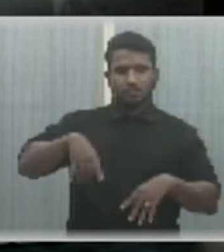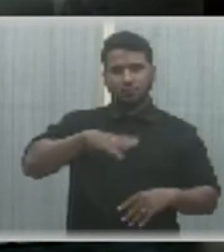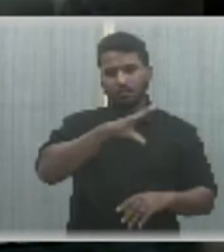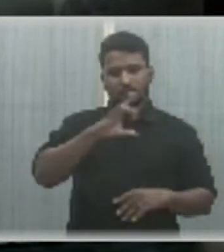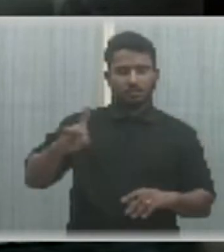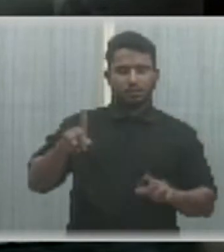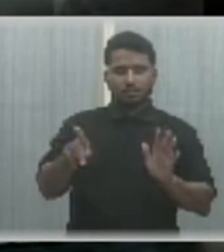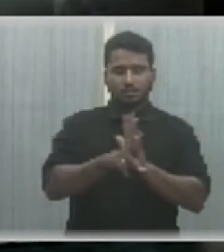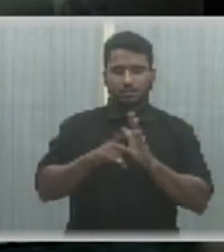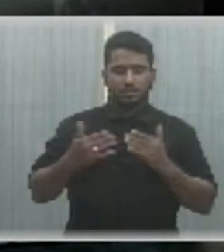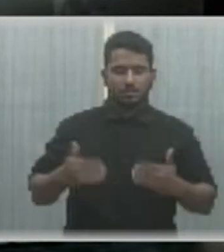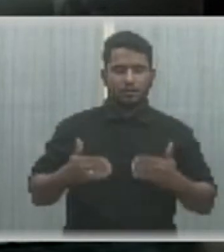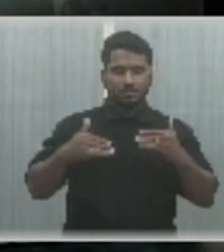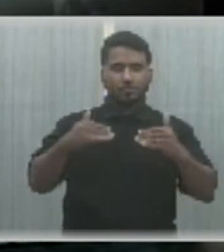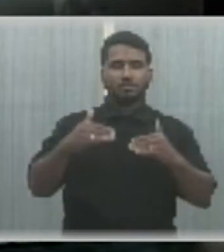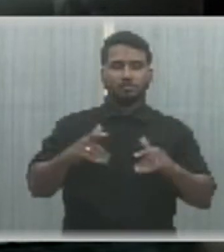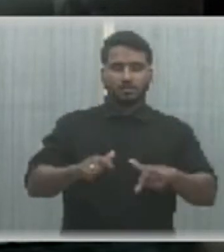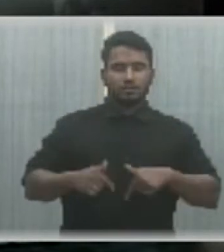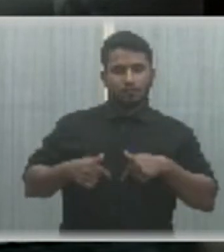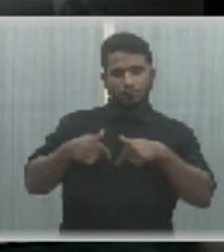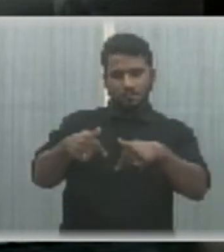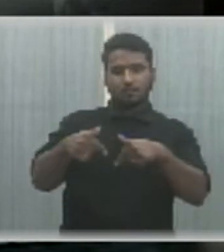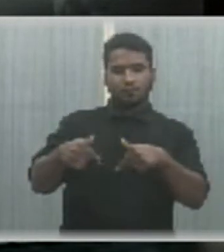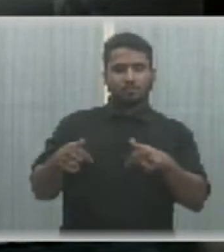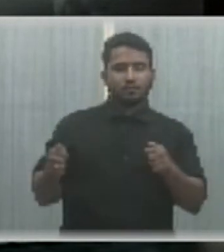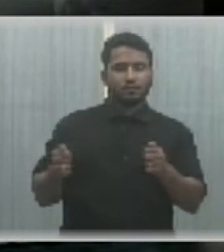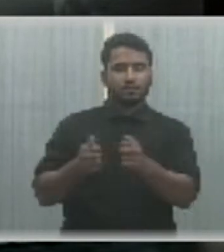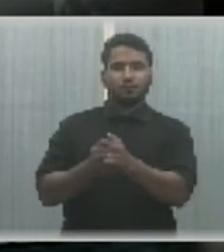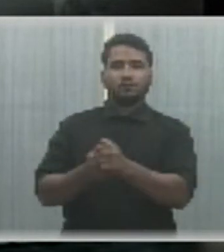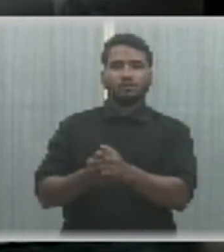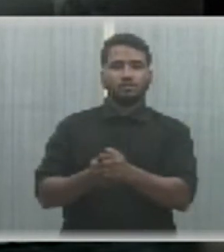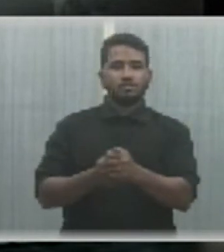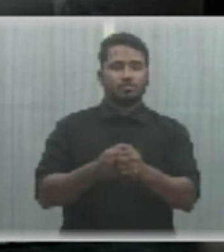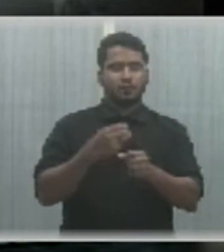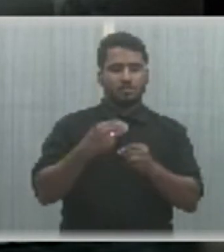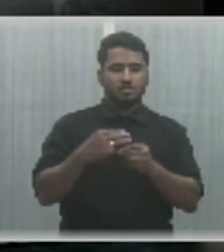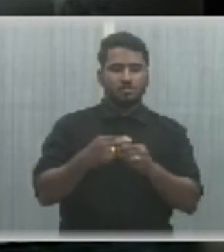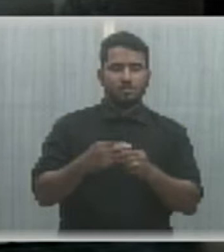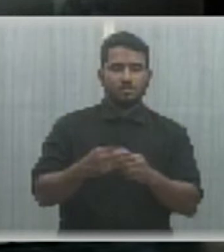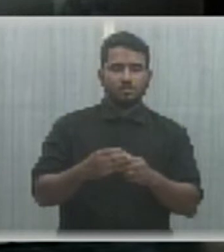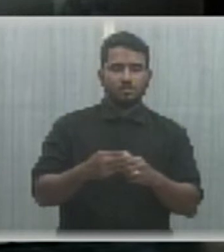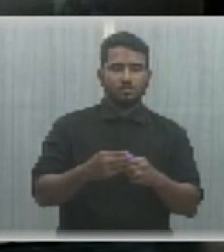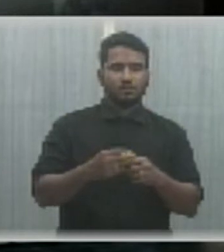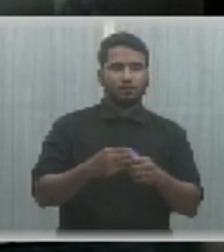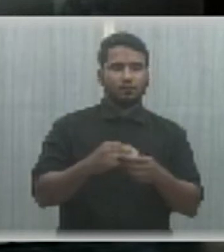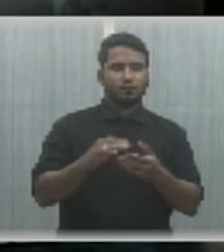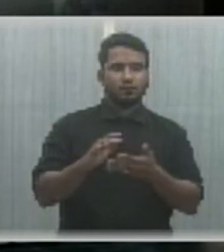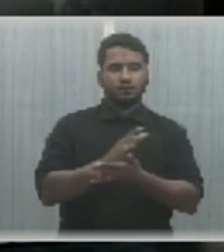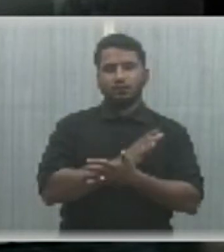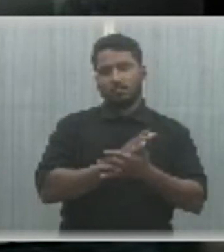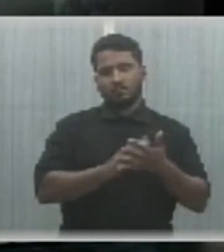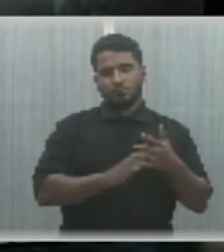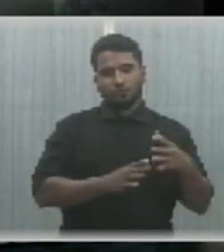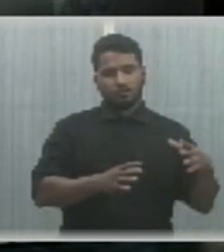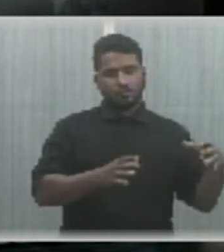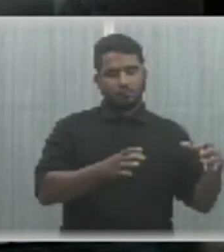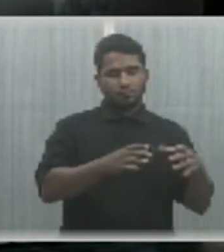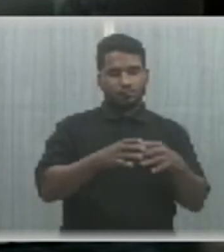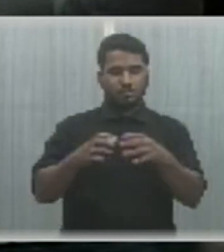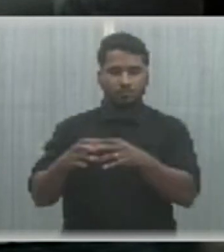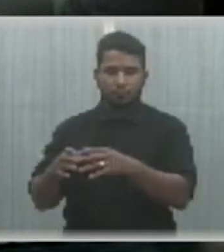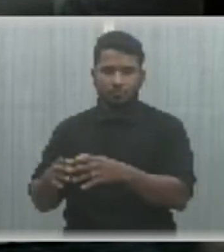pela Secretaria e executado em parceria com os municípios, com as entidades comunitárias